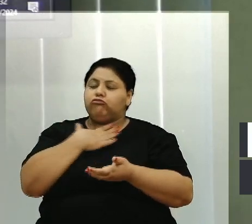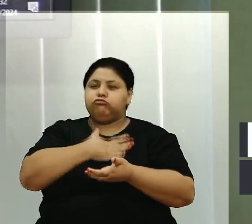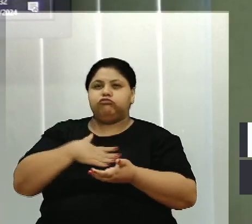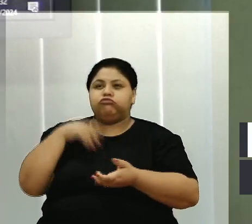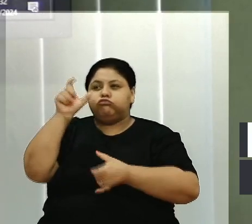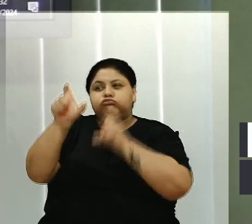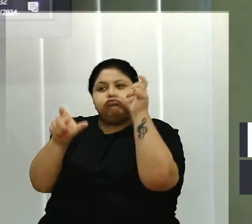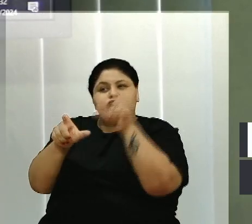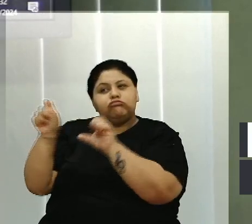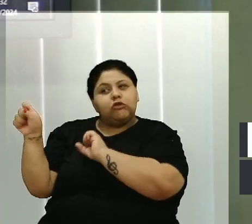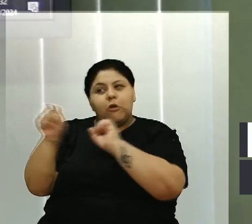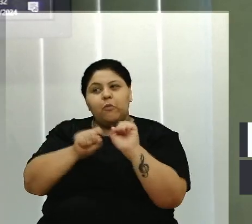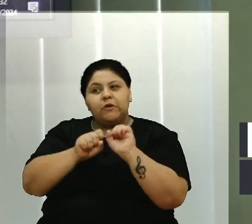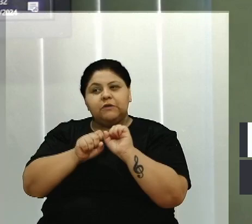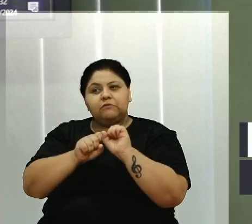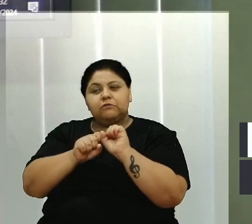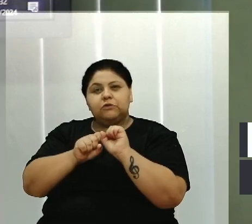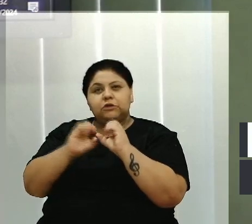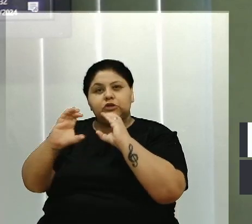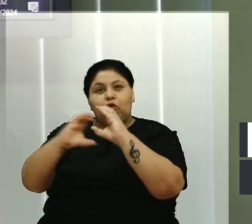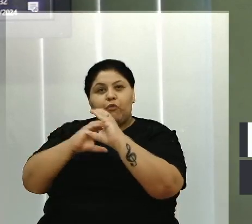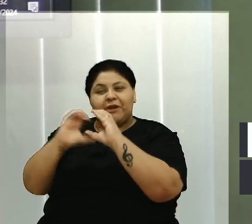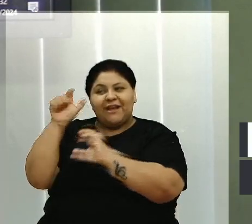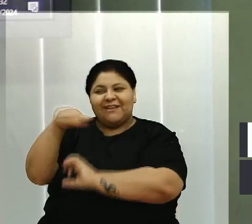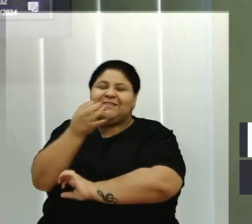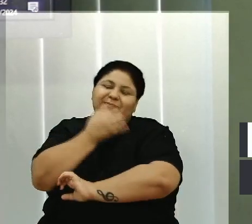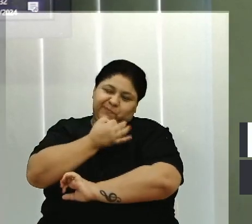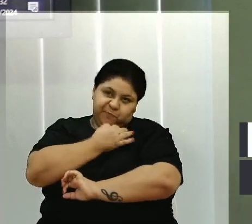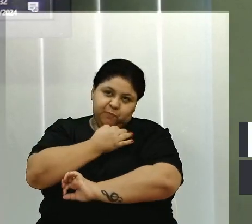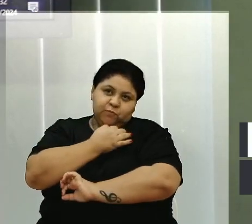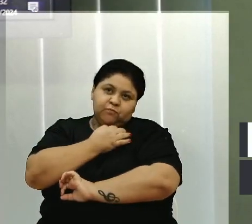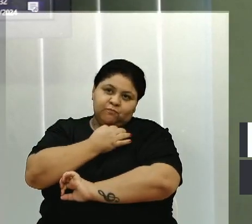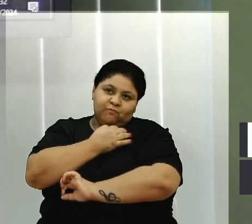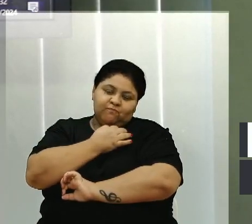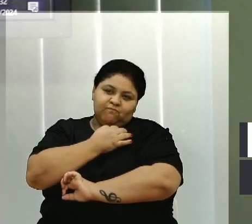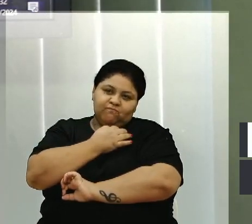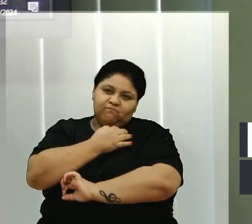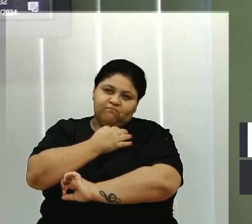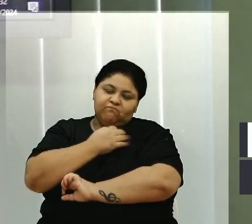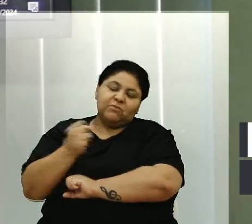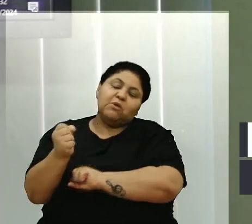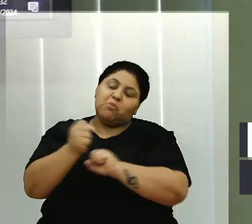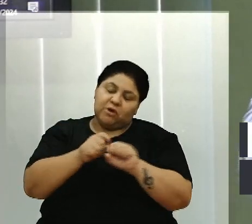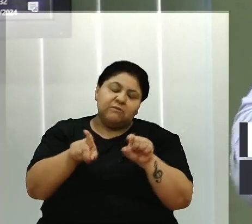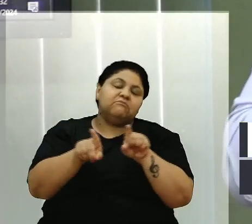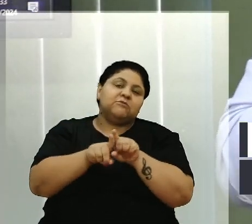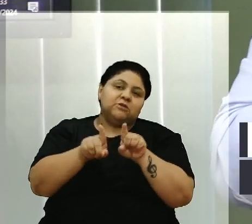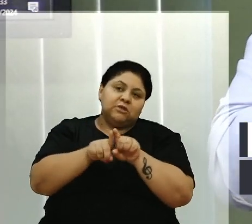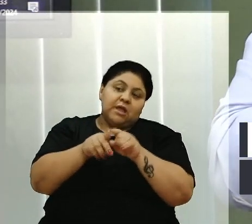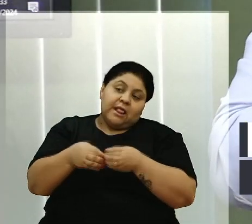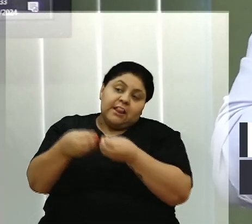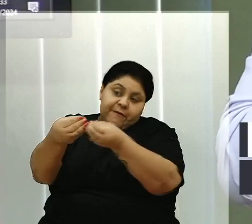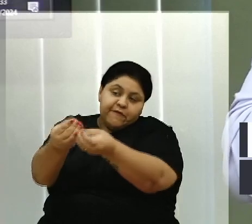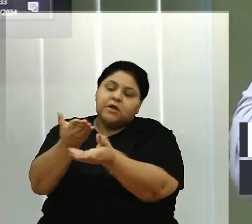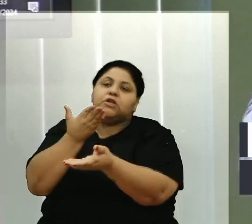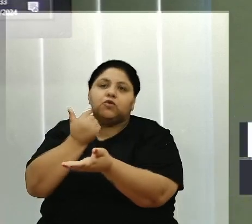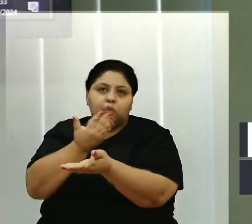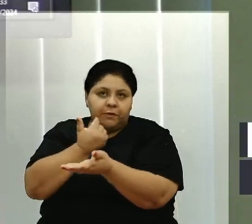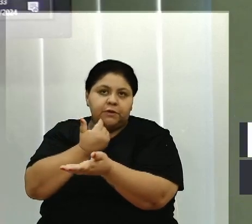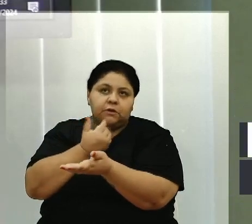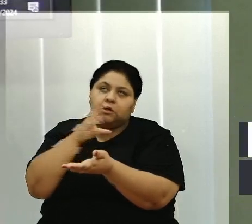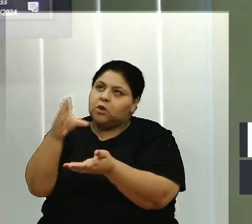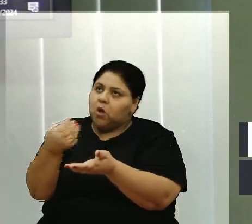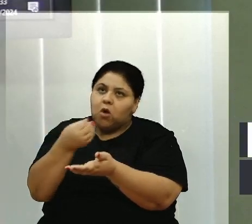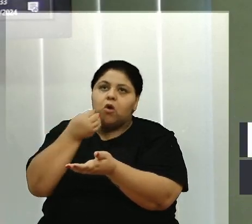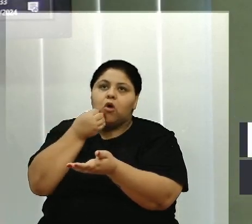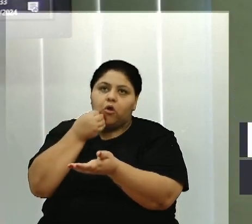pessoas poderem se comunicar com Caxias do Sul e poder estarem, né, levando seus alimentos, enfim. E obviamente